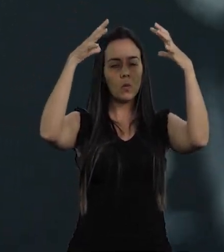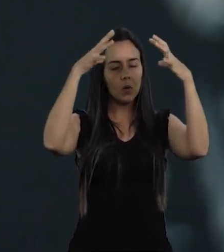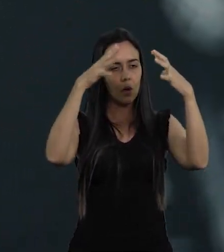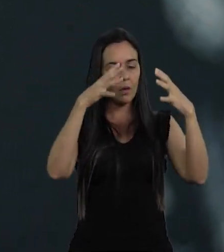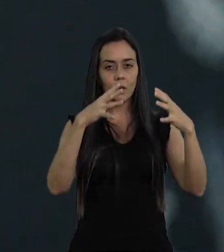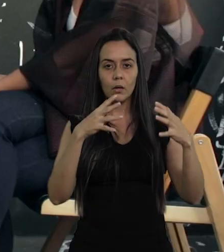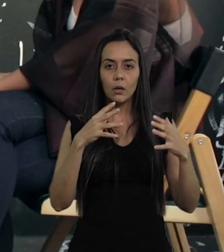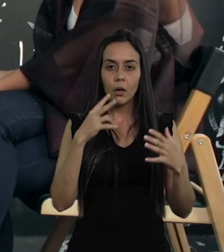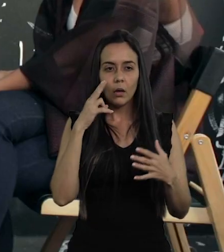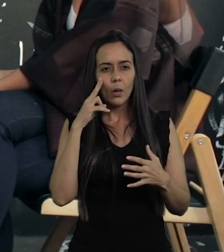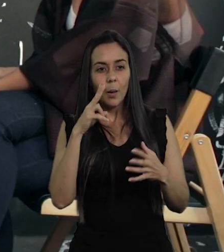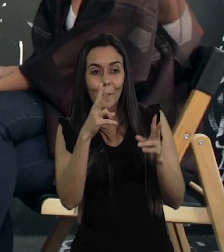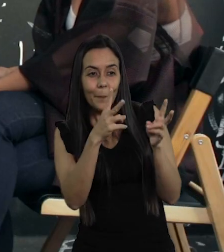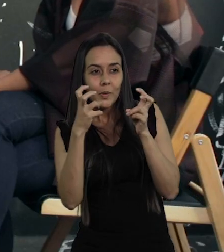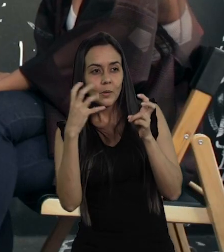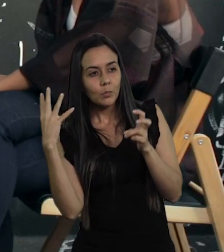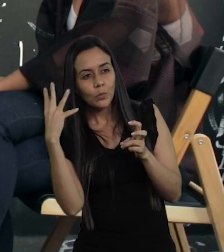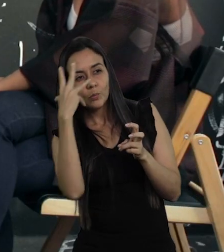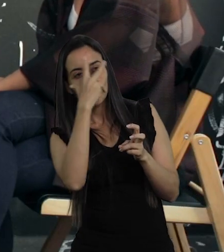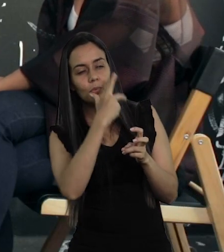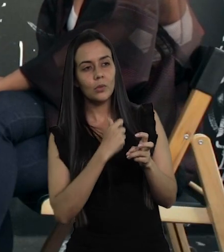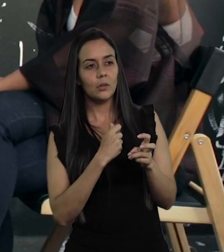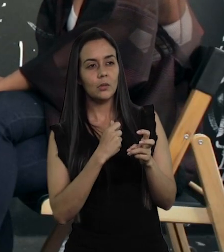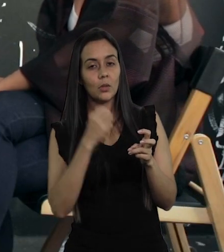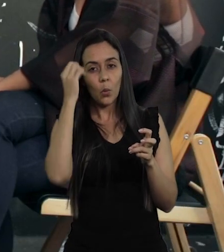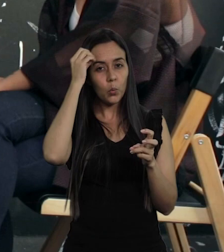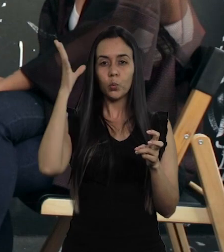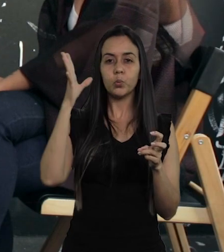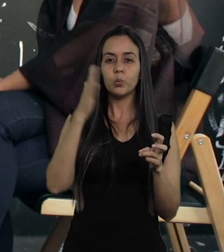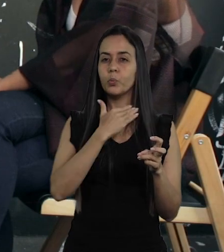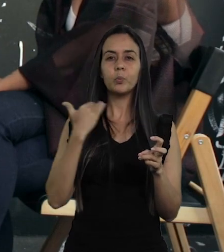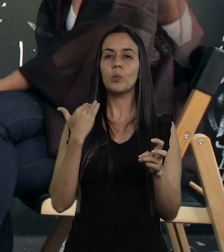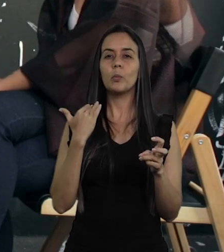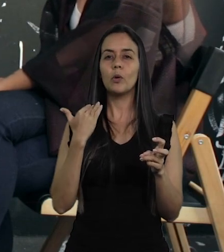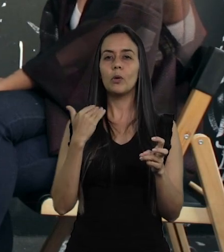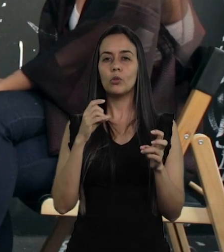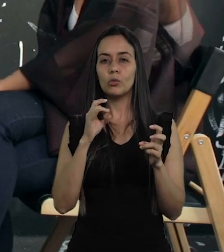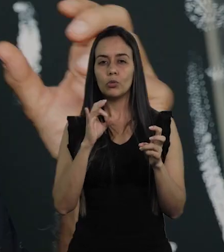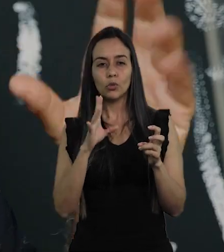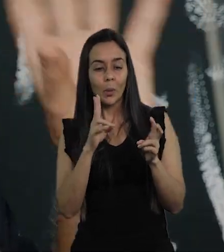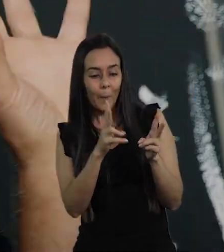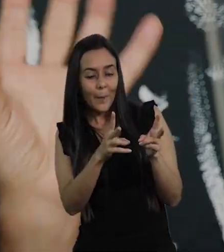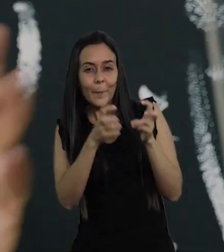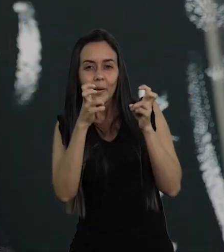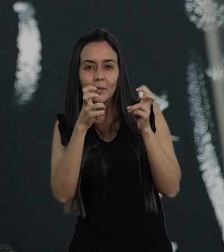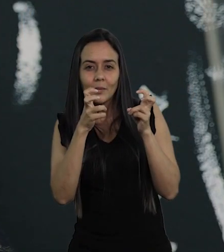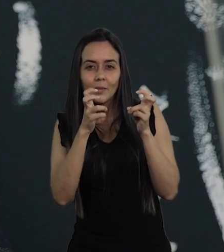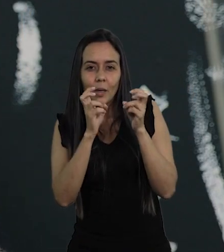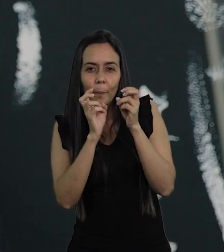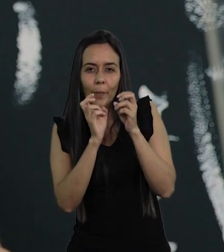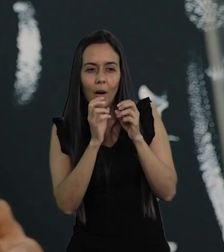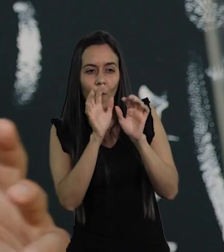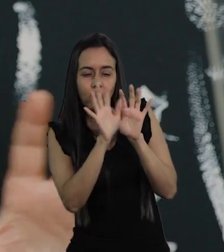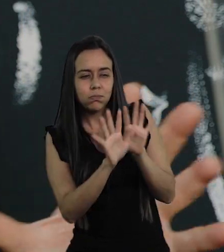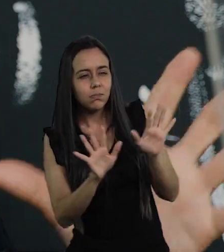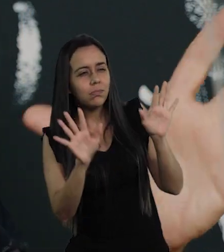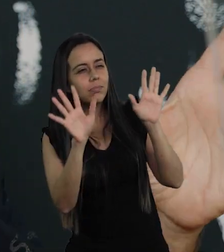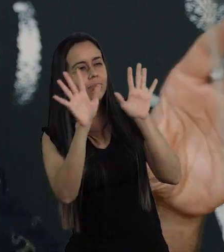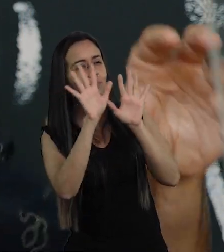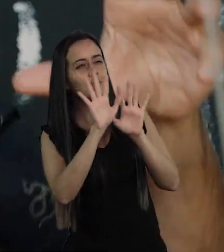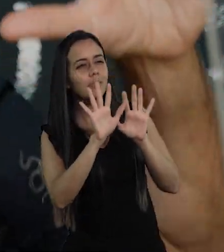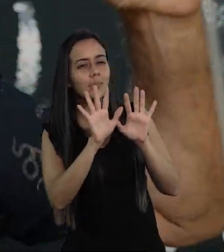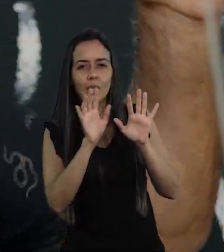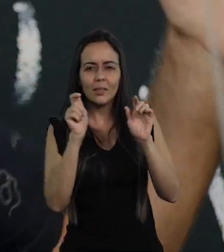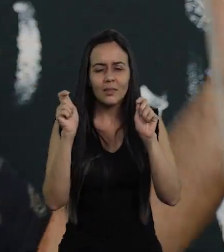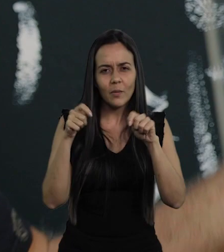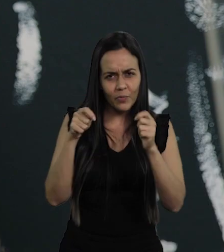incêndio, existe uma polvorosa pansensorial. Separa uma coisa da outra, né,